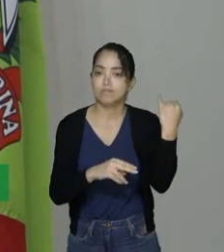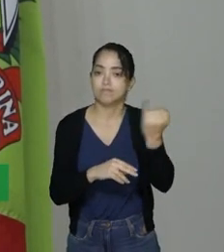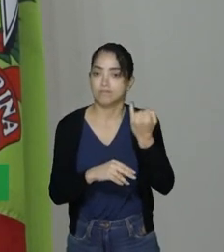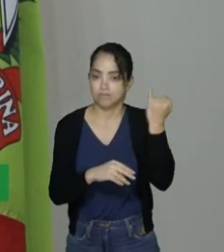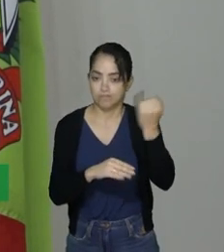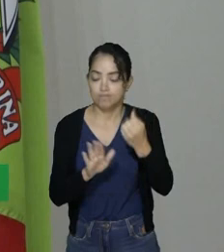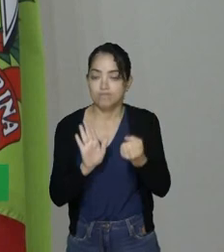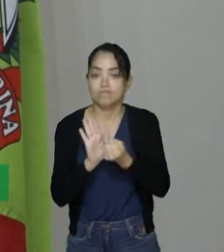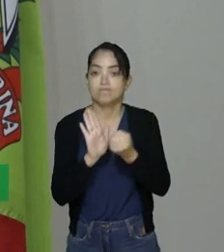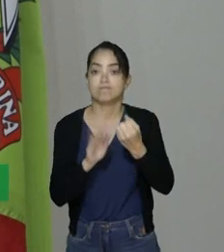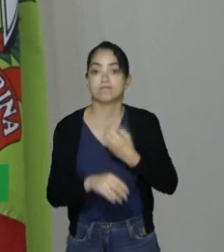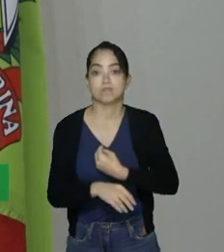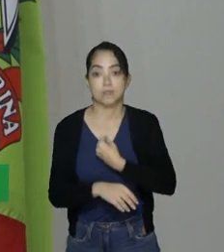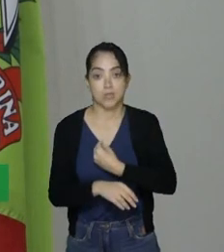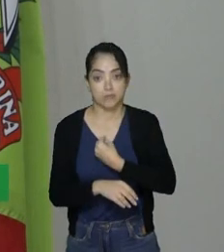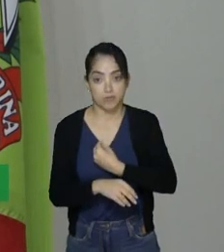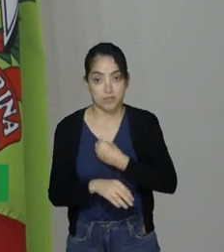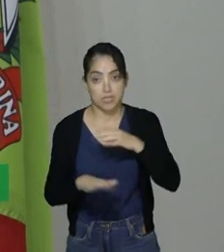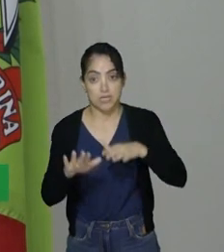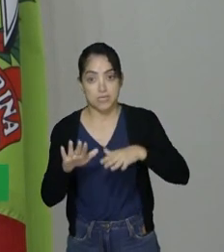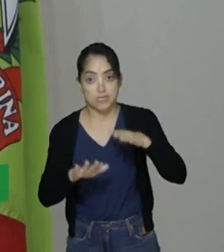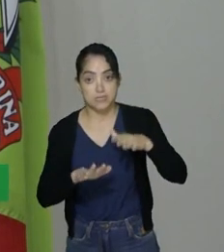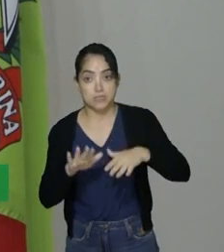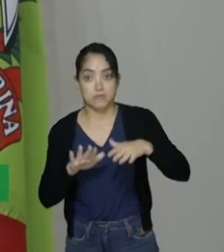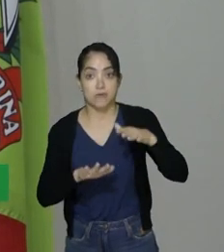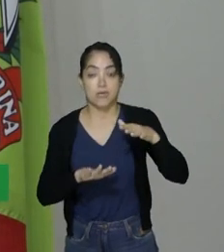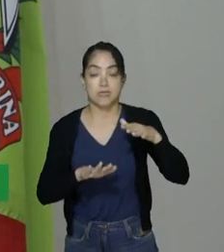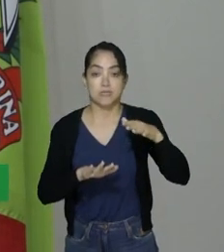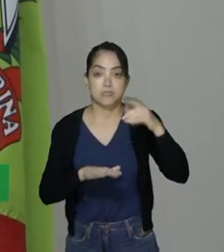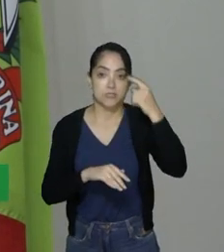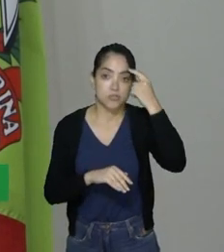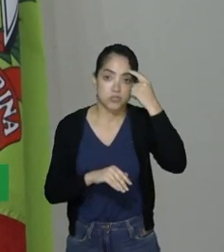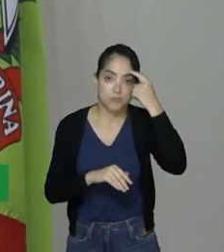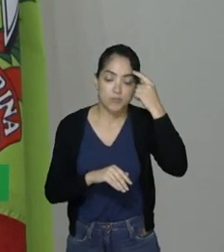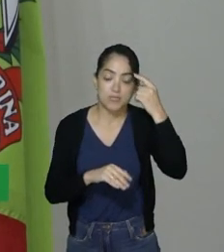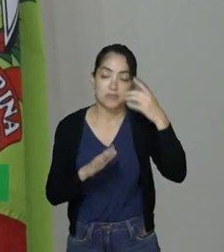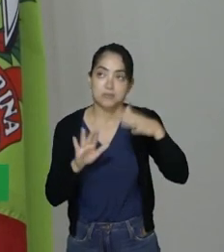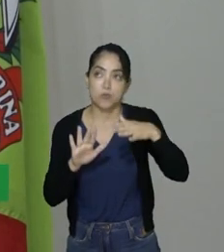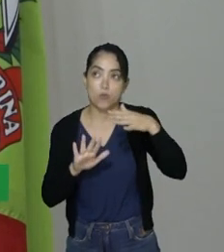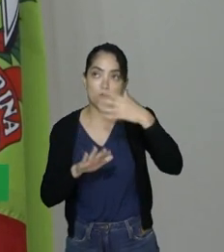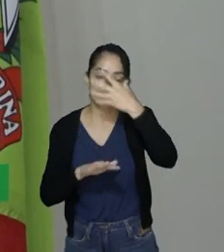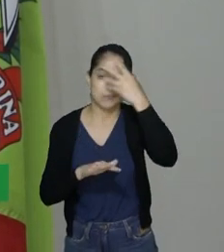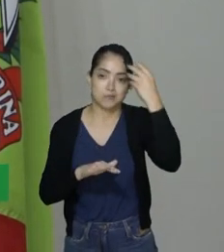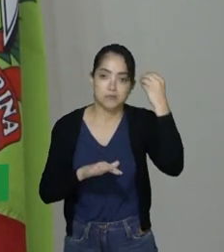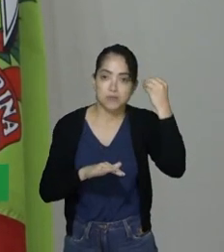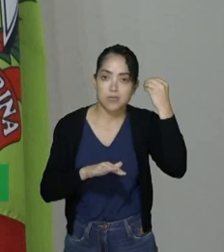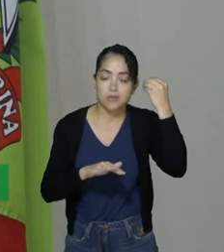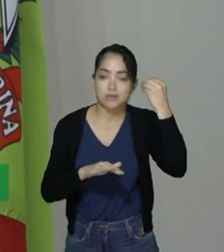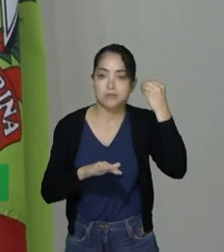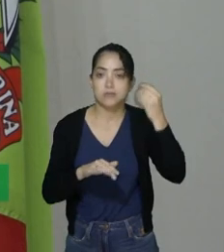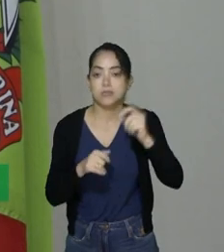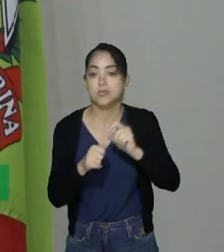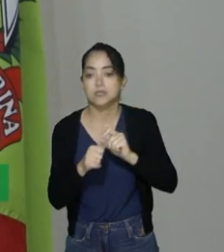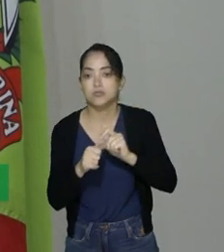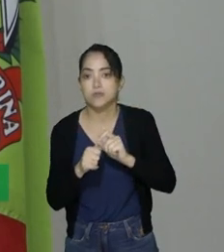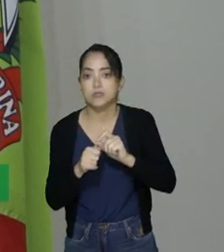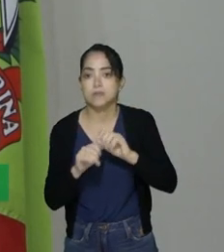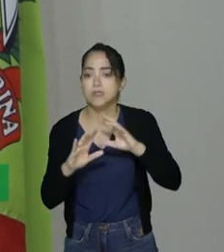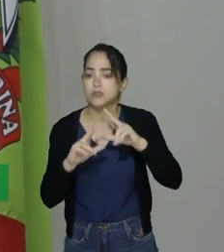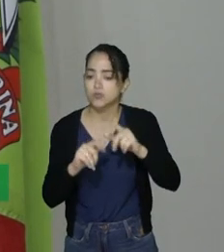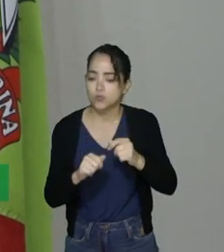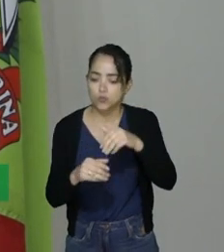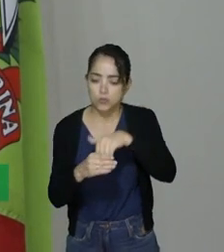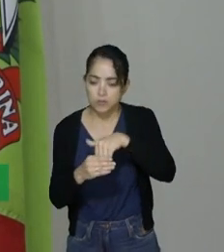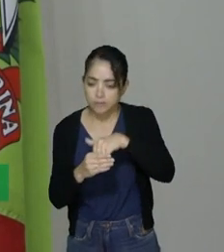impacto na vida das pessoas, que algumas vezes nós podemos ser levados a nos esquecermos daquilo que fazemos, mas tudo que nós votamos